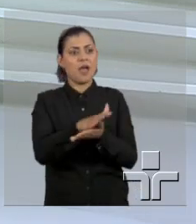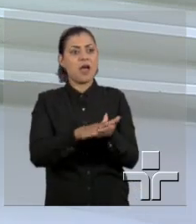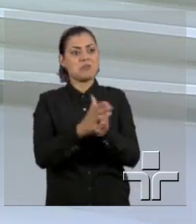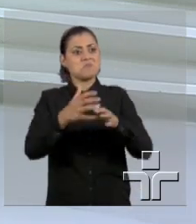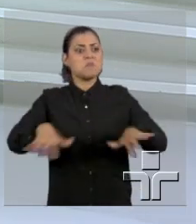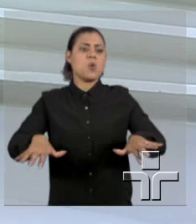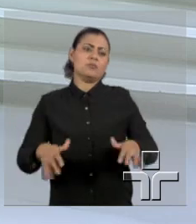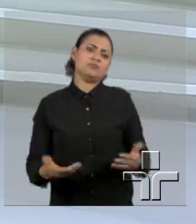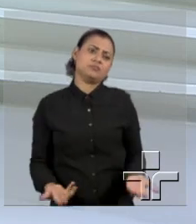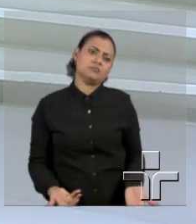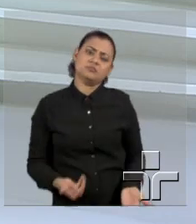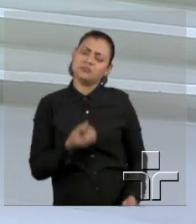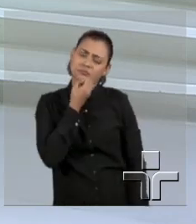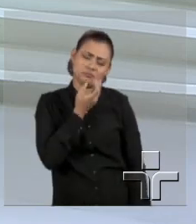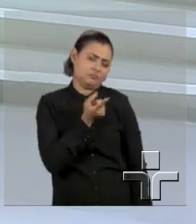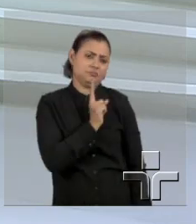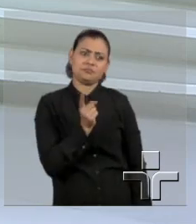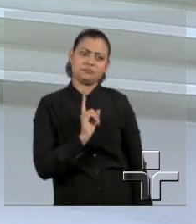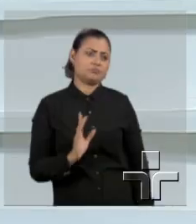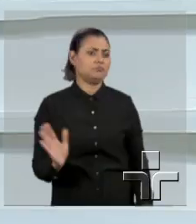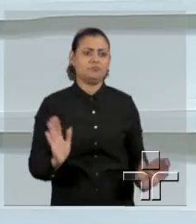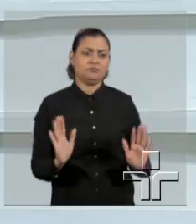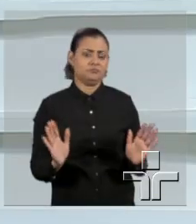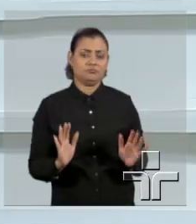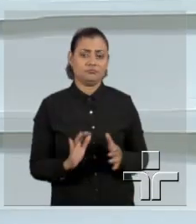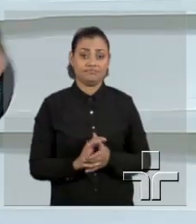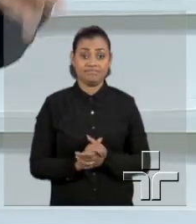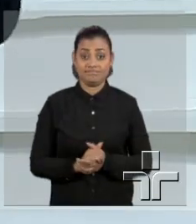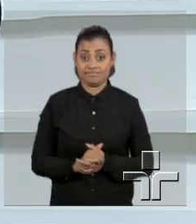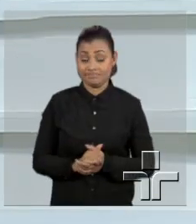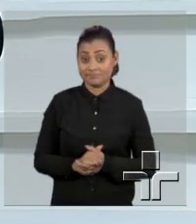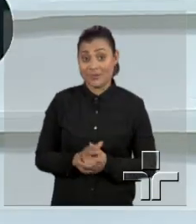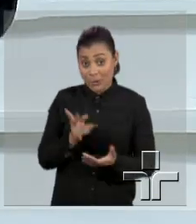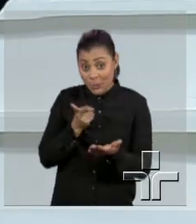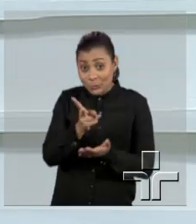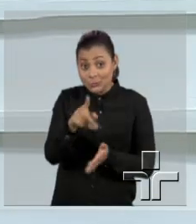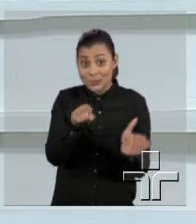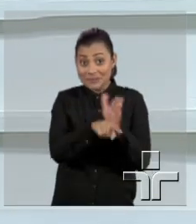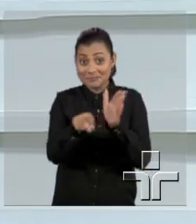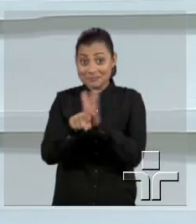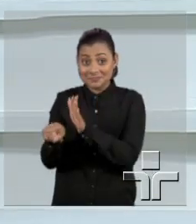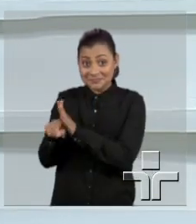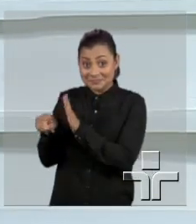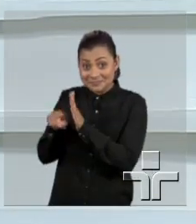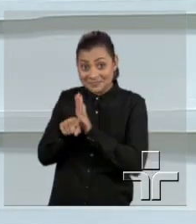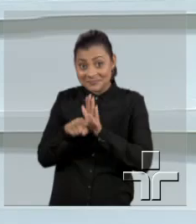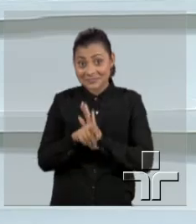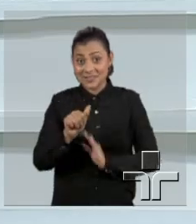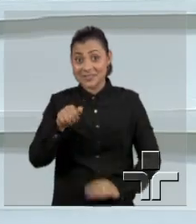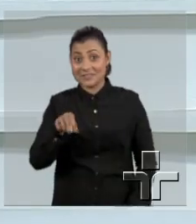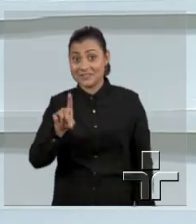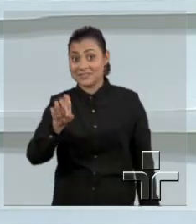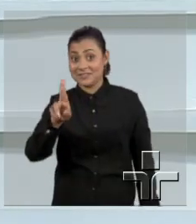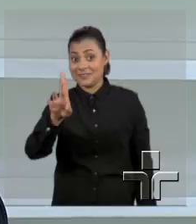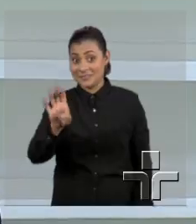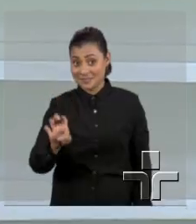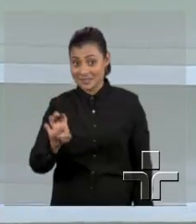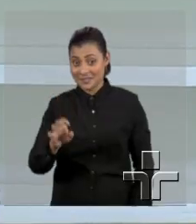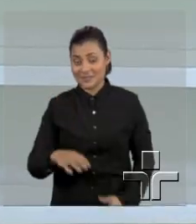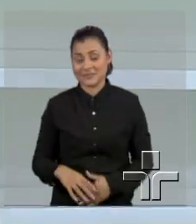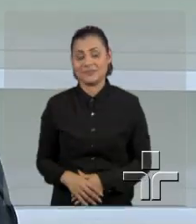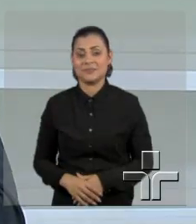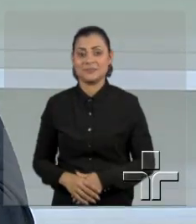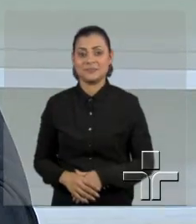nacionais, não é, do Brasil. Ministro, seguindo a nossa roda de entrevistadores, o André agora. Tudo bem, ministro?